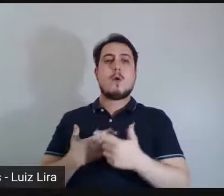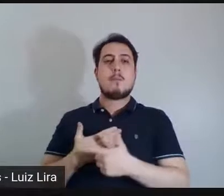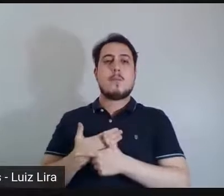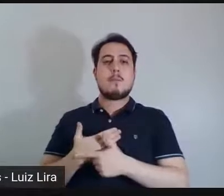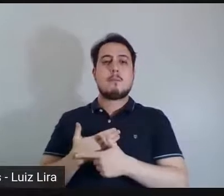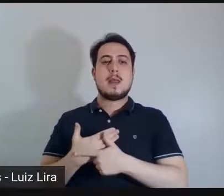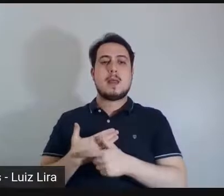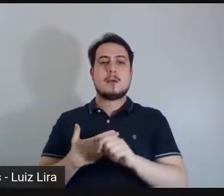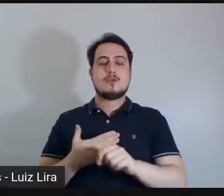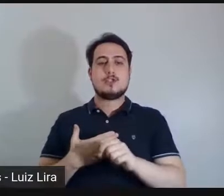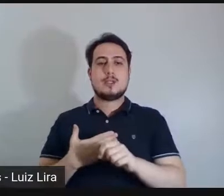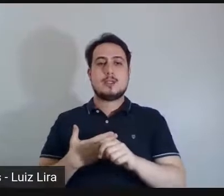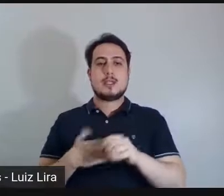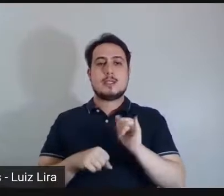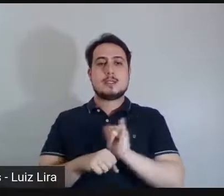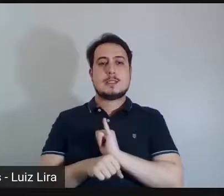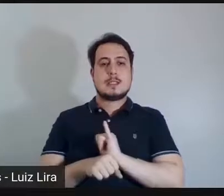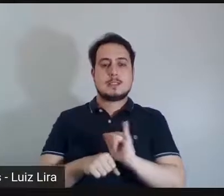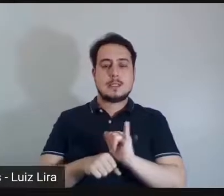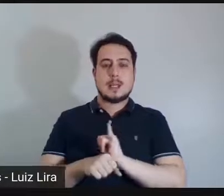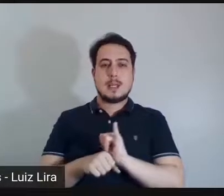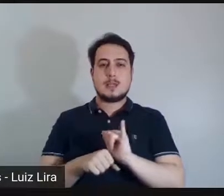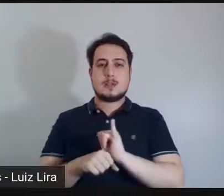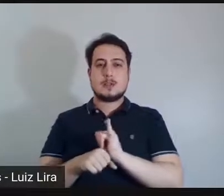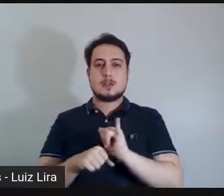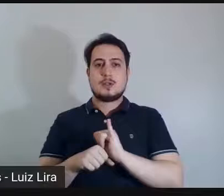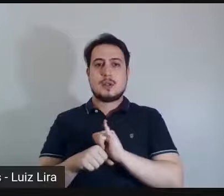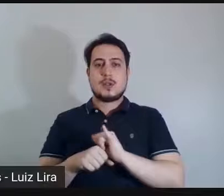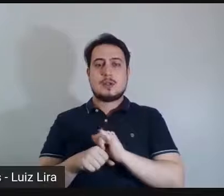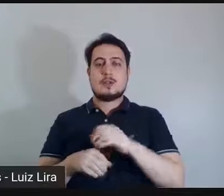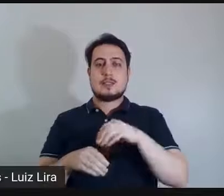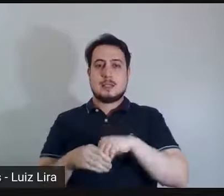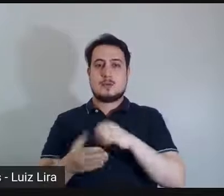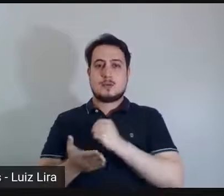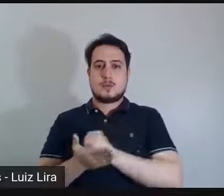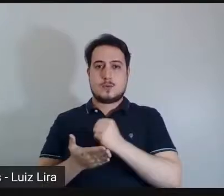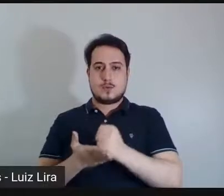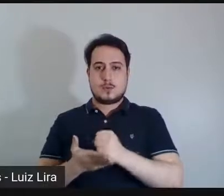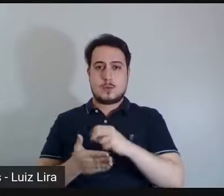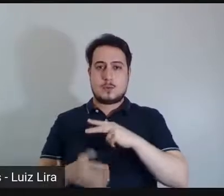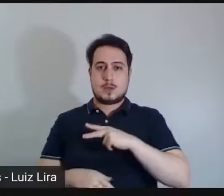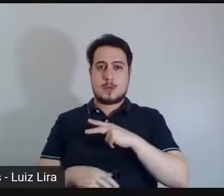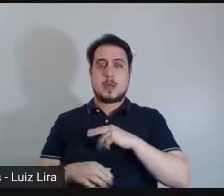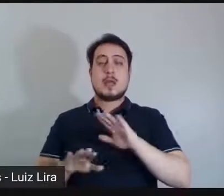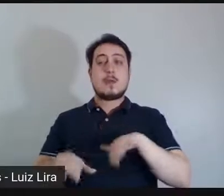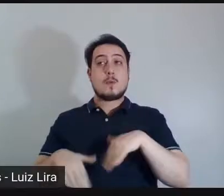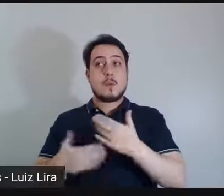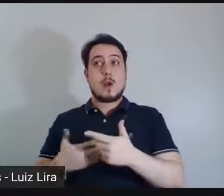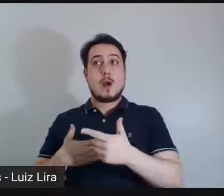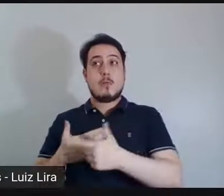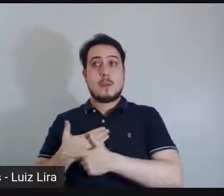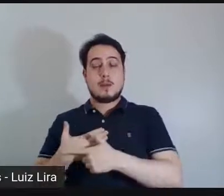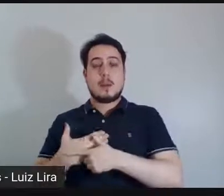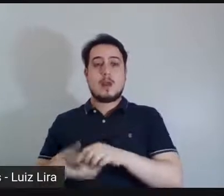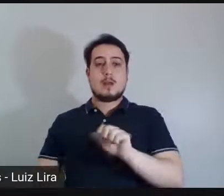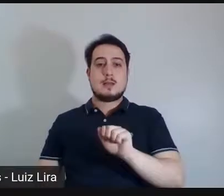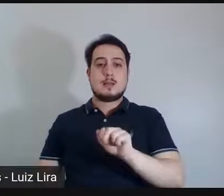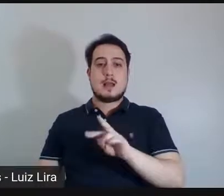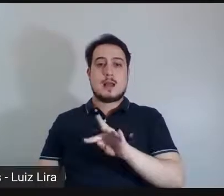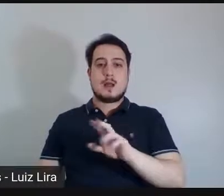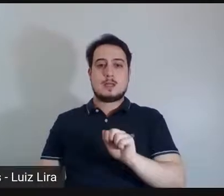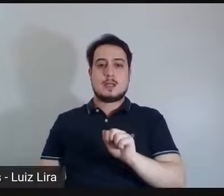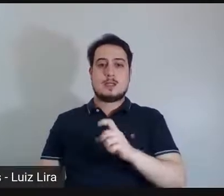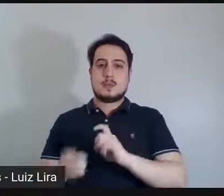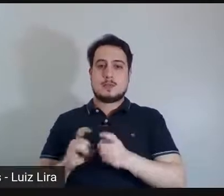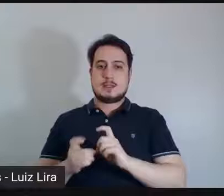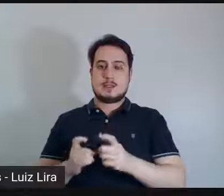das medidas relacionadas aos contratos de terceirização, e quais seriam o papel da alta administração.